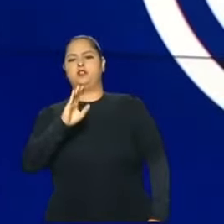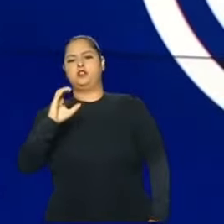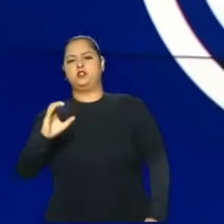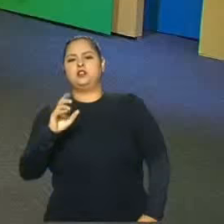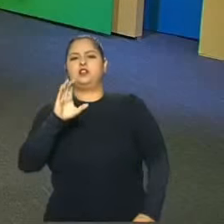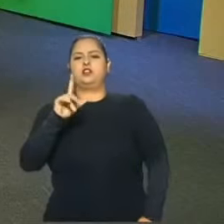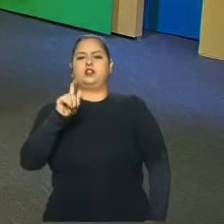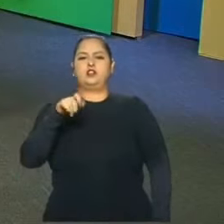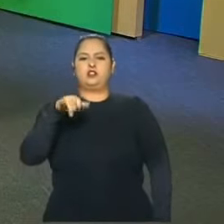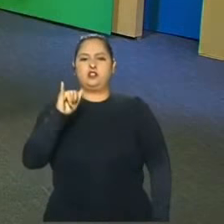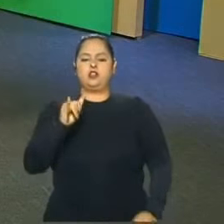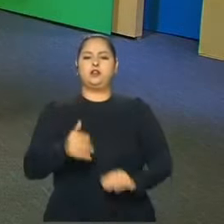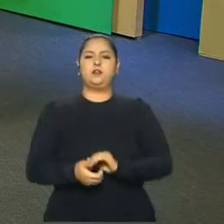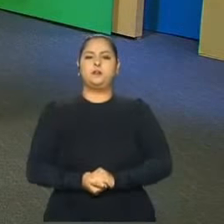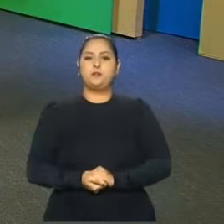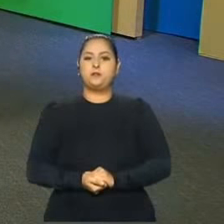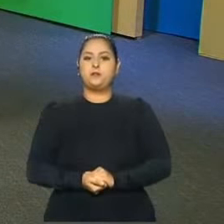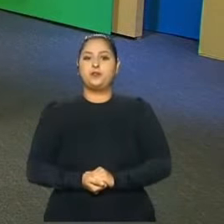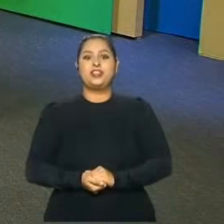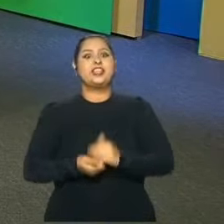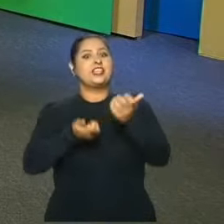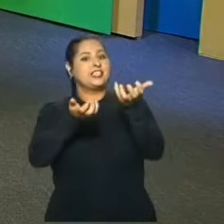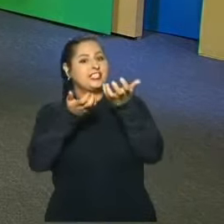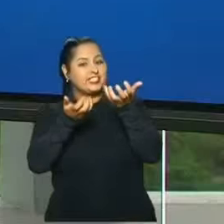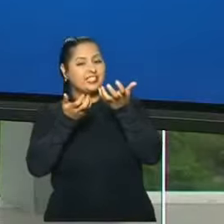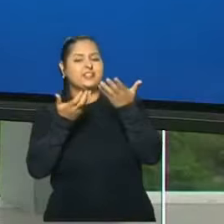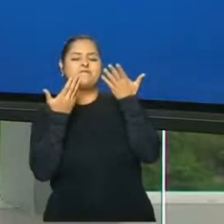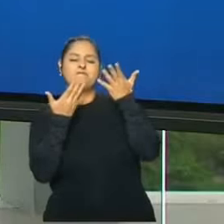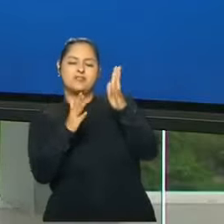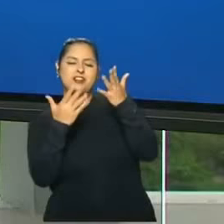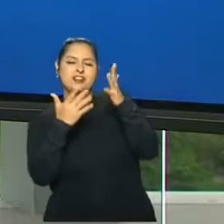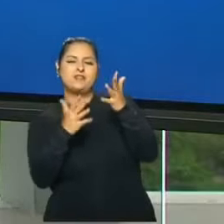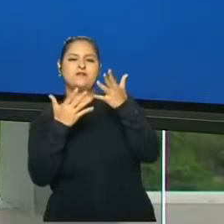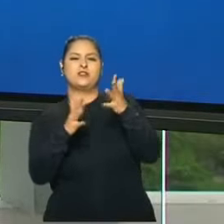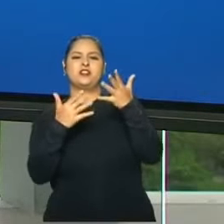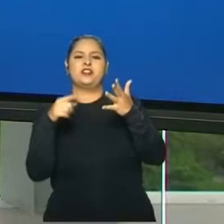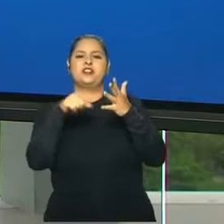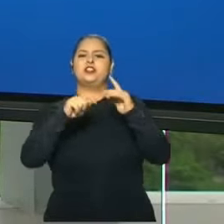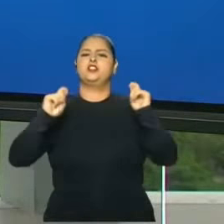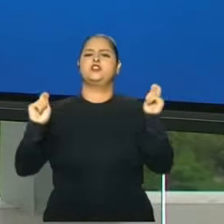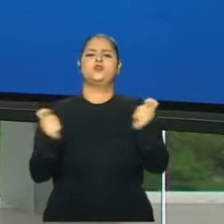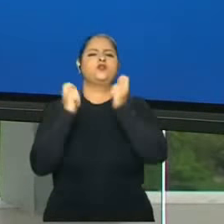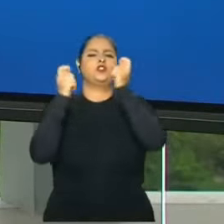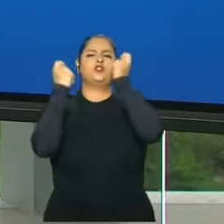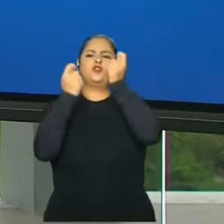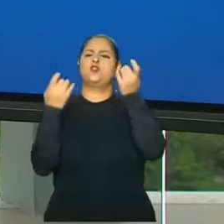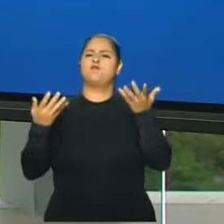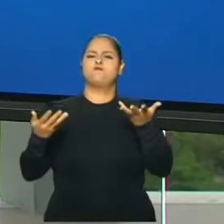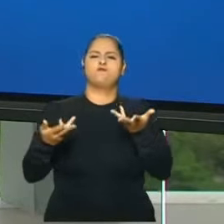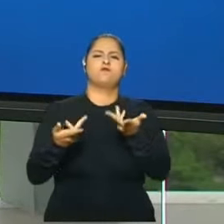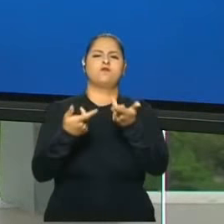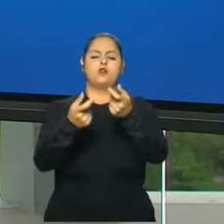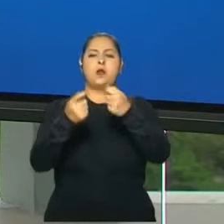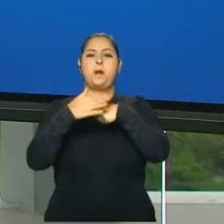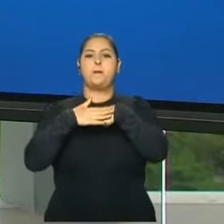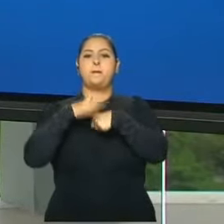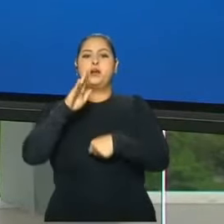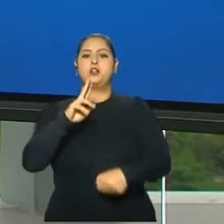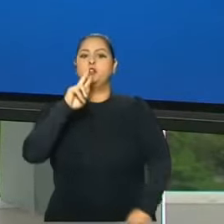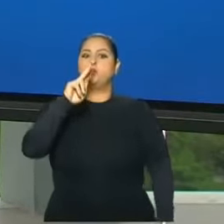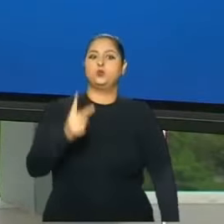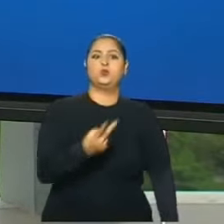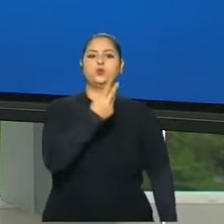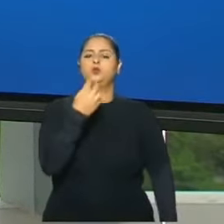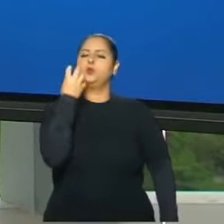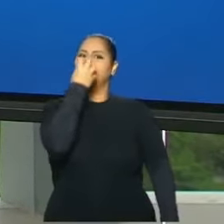Valente. Olha, queria dar os parabéns para esse festival espetacular, mais de 2.000